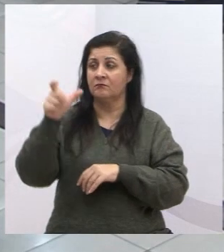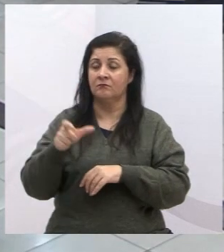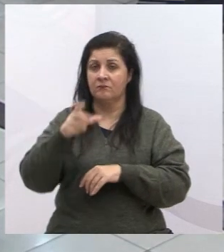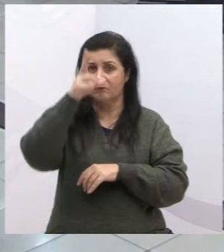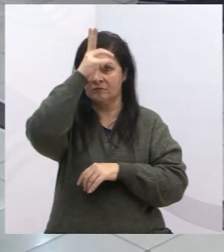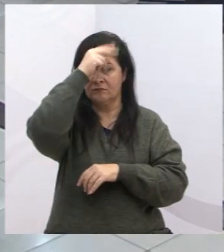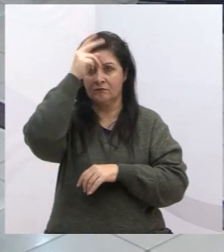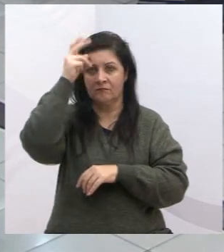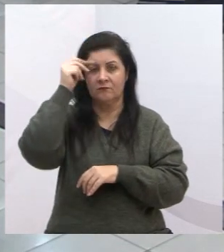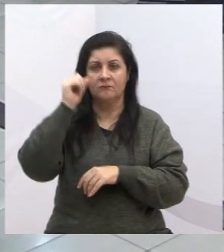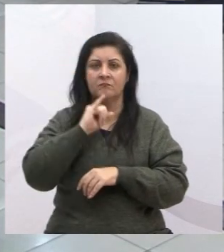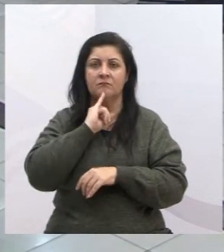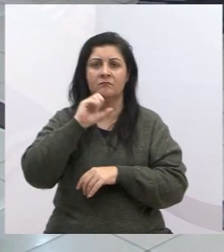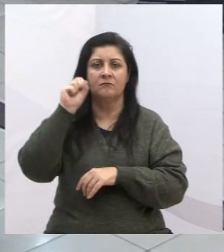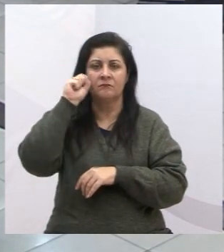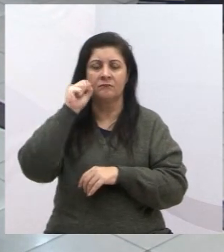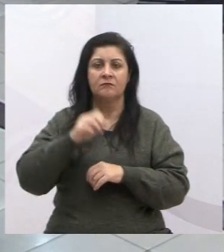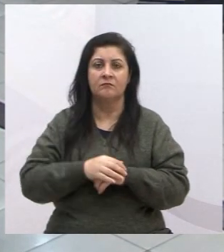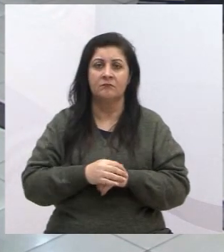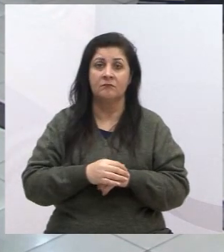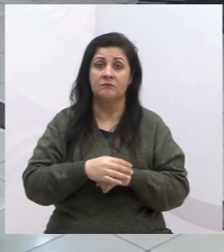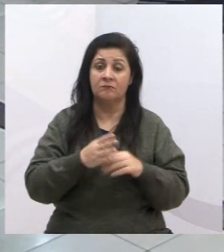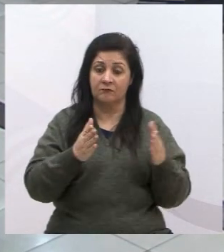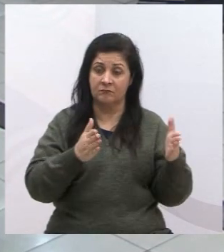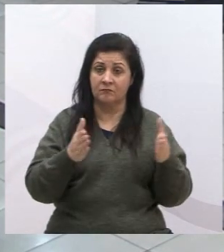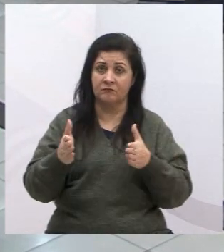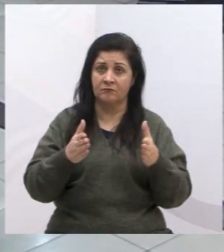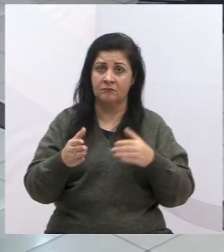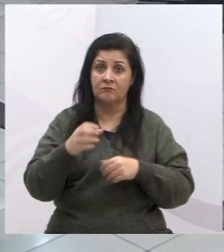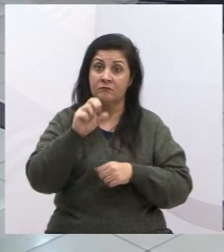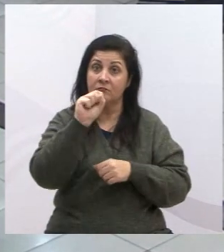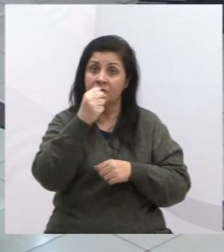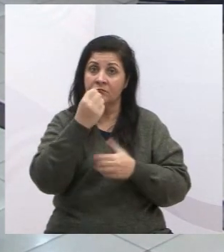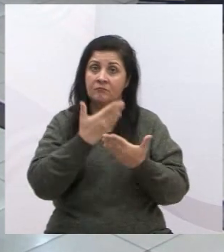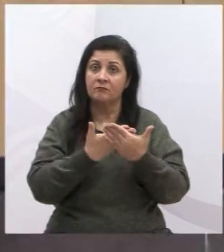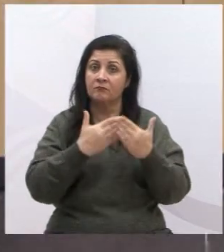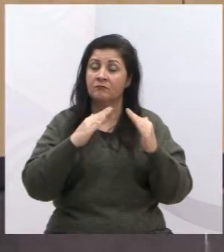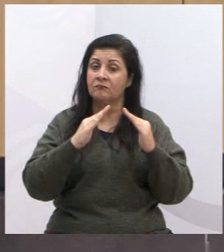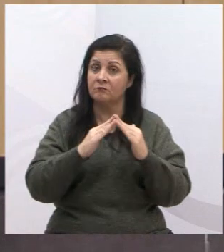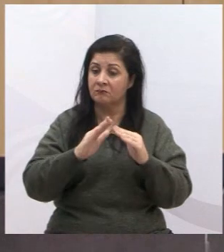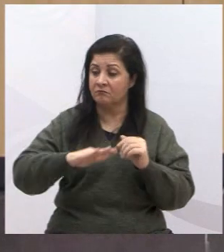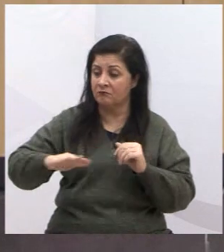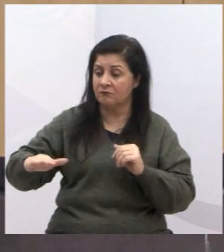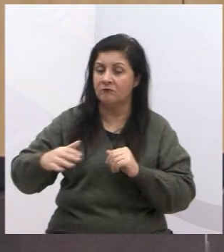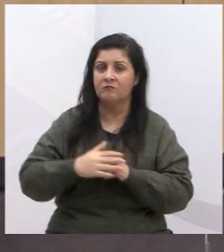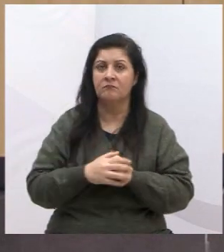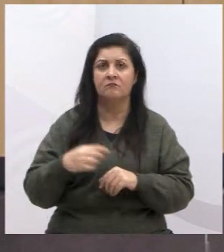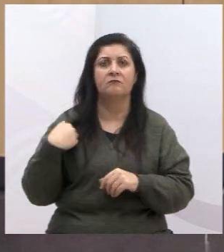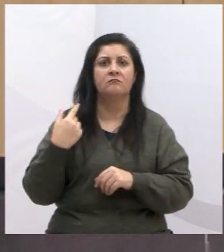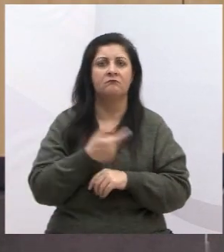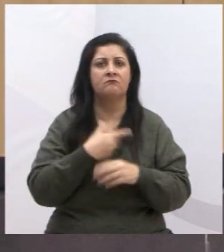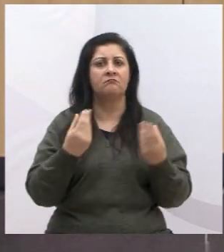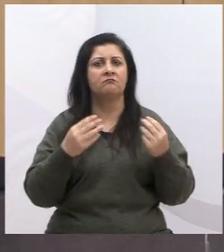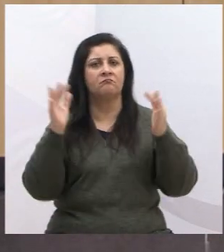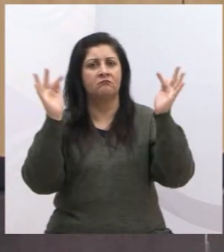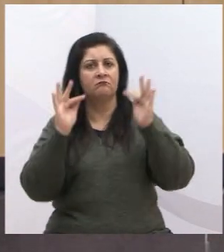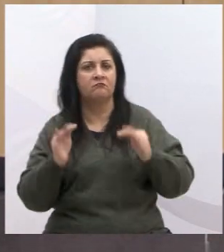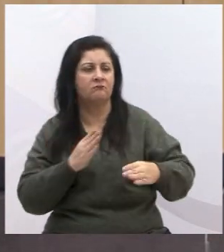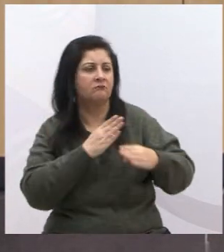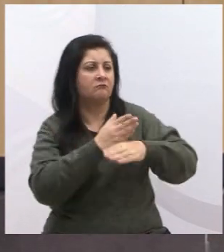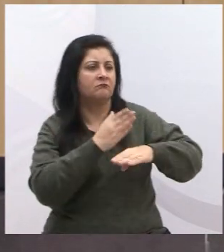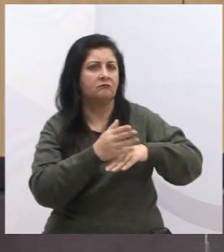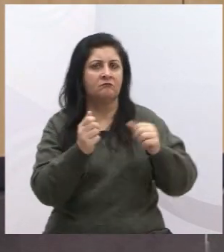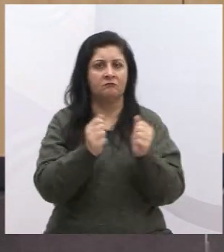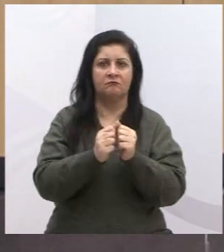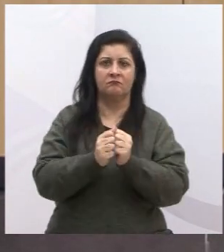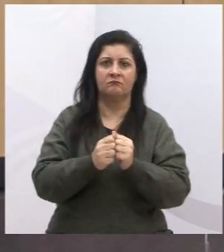nesses 4 anos, praticamente, foram entregues 8 creches aqui na nossa cidade. E a gente fica muito contente de ter participado de algumas delas, com interlocução